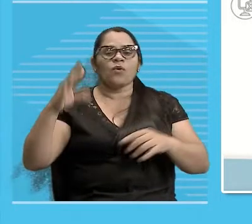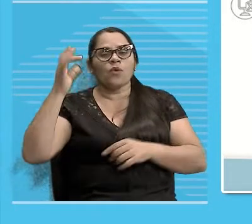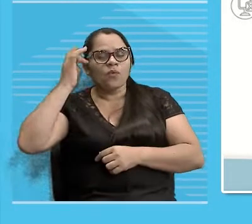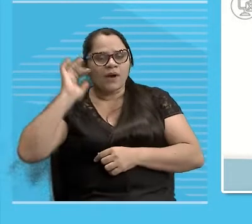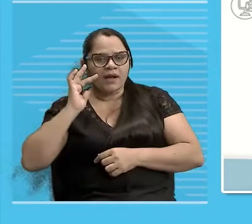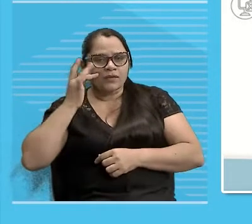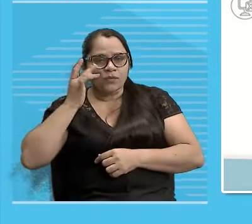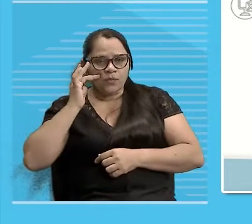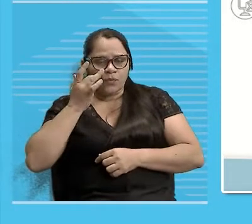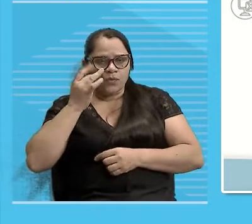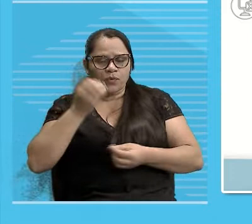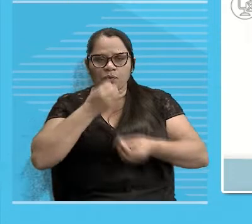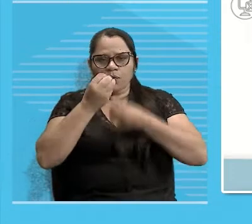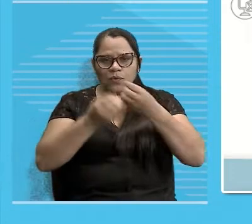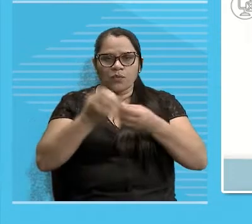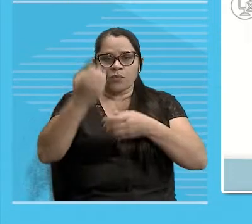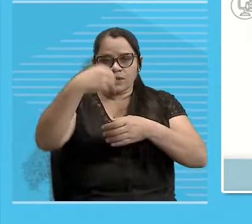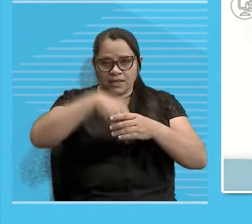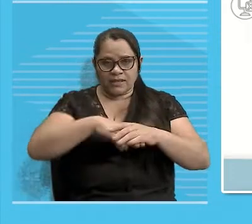brilhava ouro, tá?